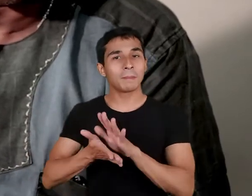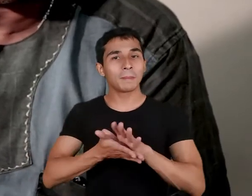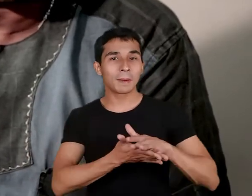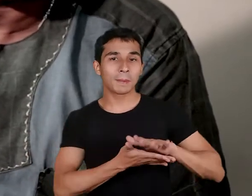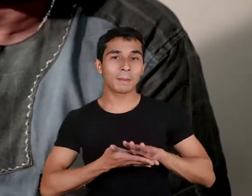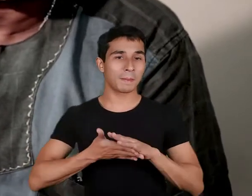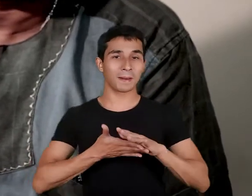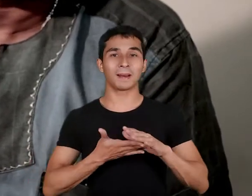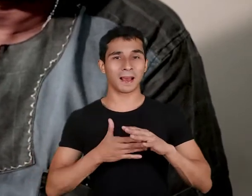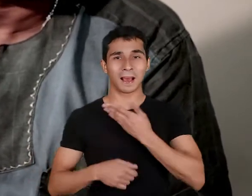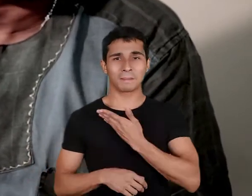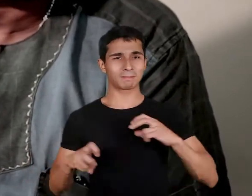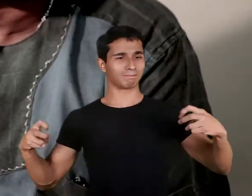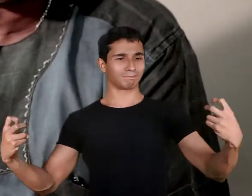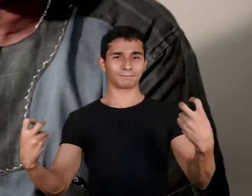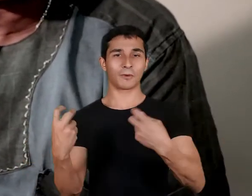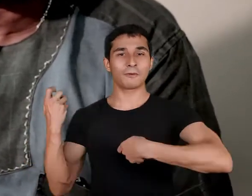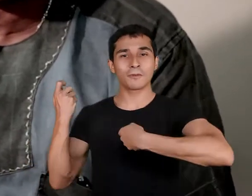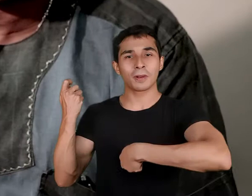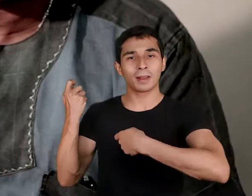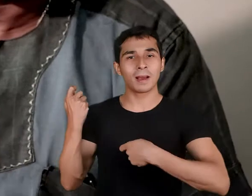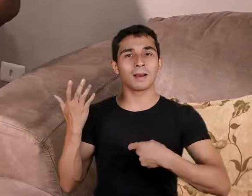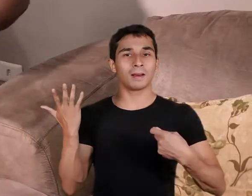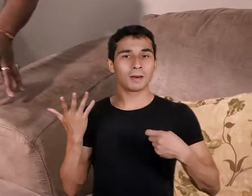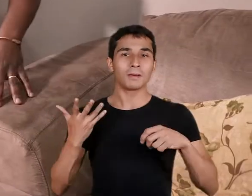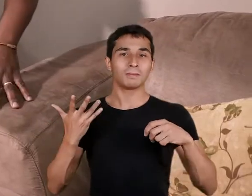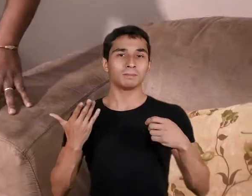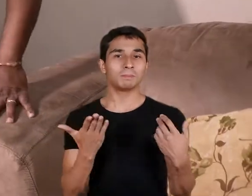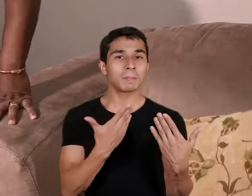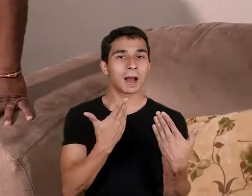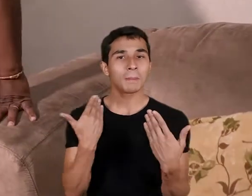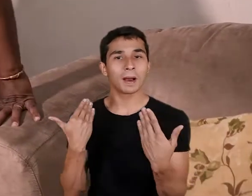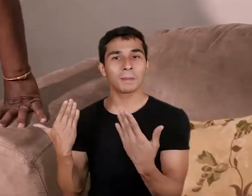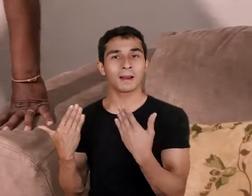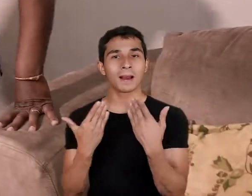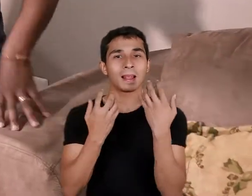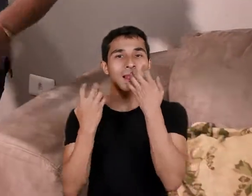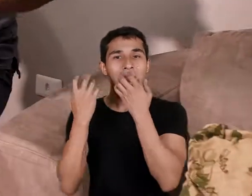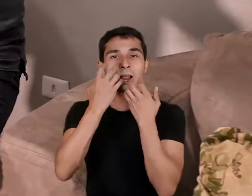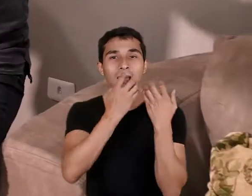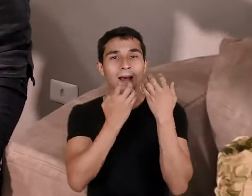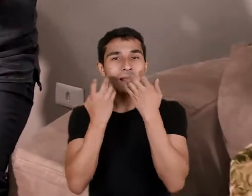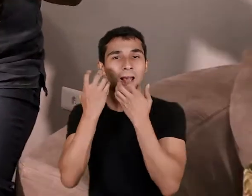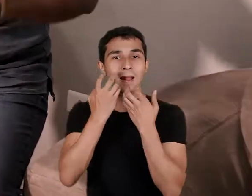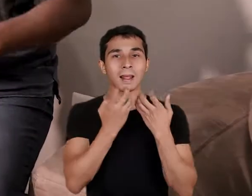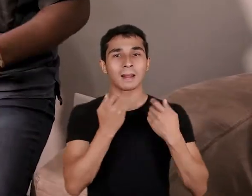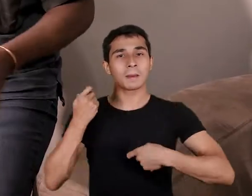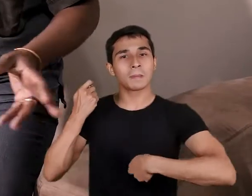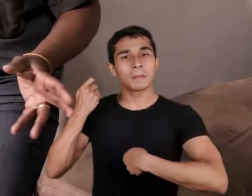né? Levava um violãozinho para lá e ficava fazendo um som,